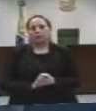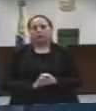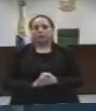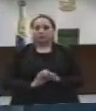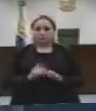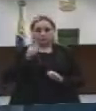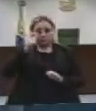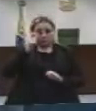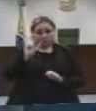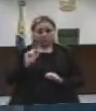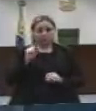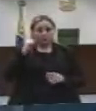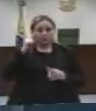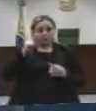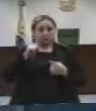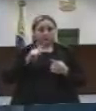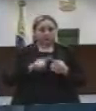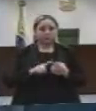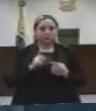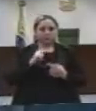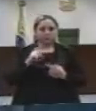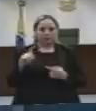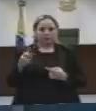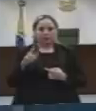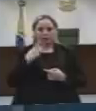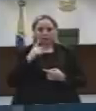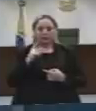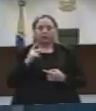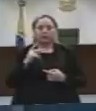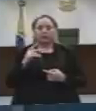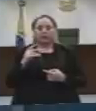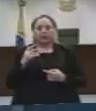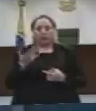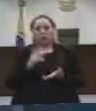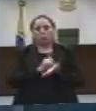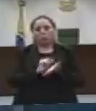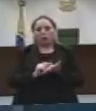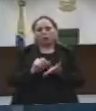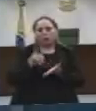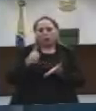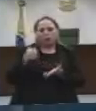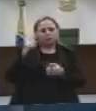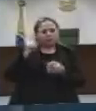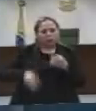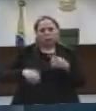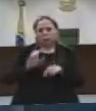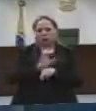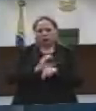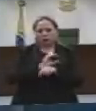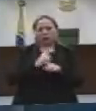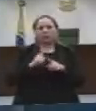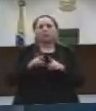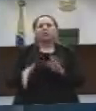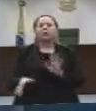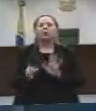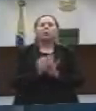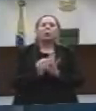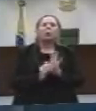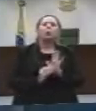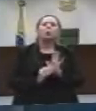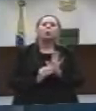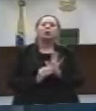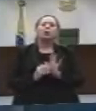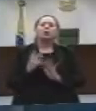pge adentra com ação o artigo 11 ele é totalmente inconstitucional Só pelo fato de constar especificamente a suu